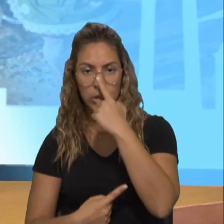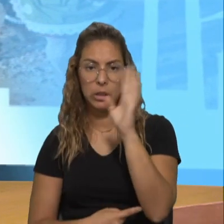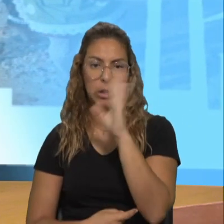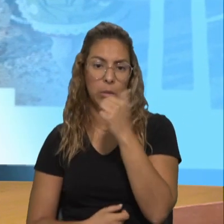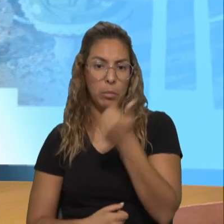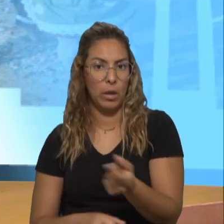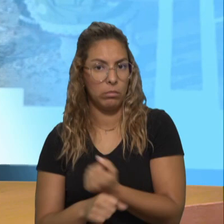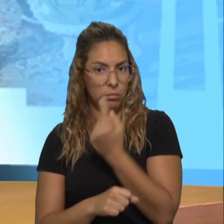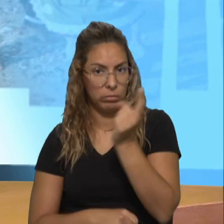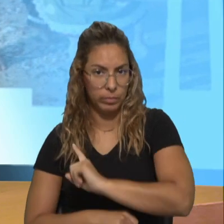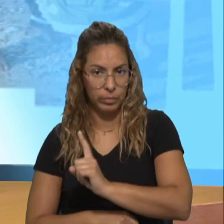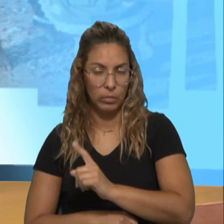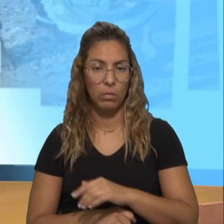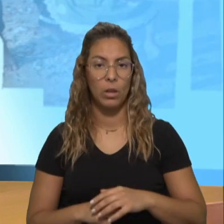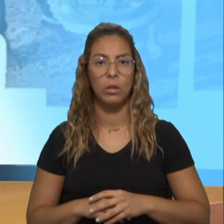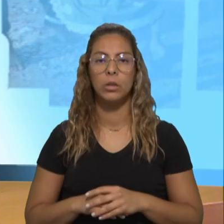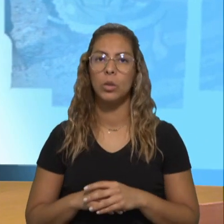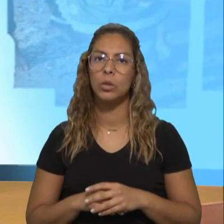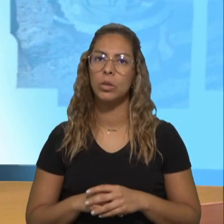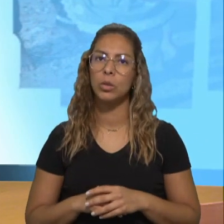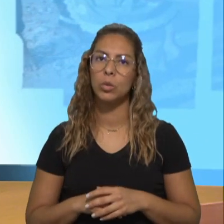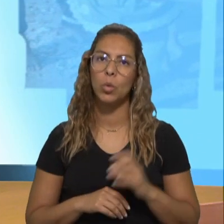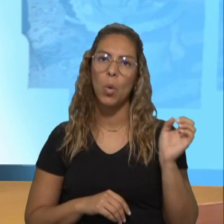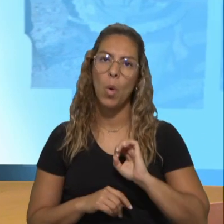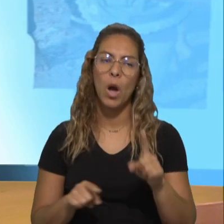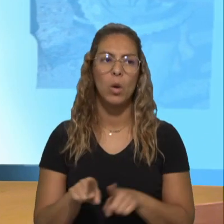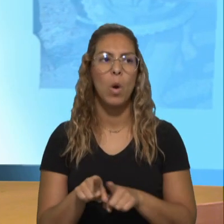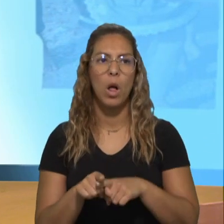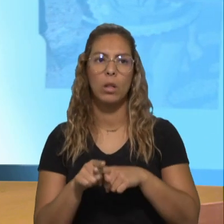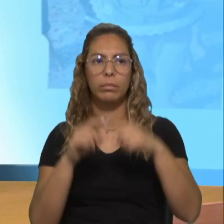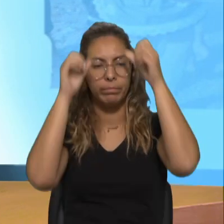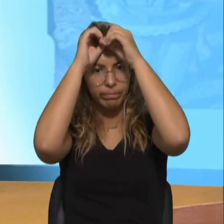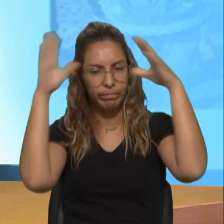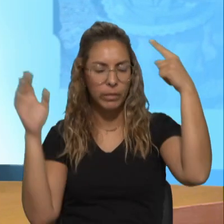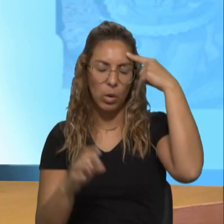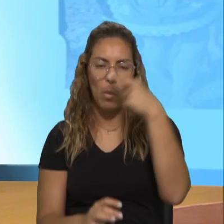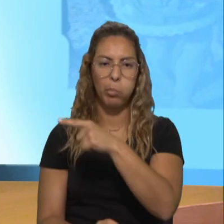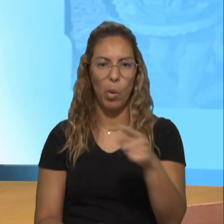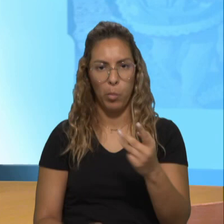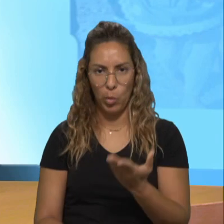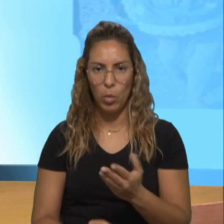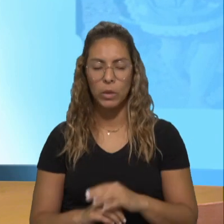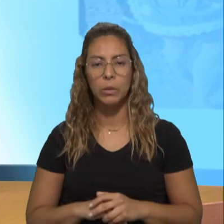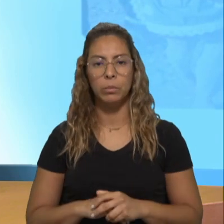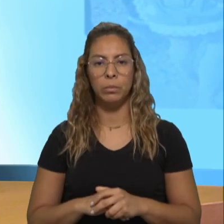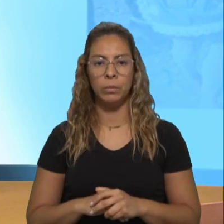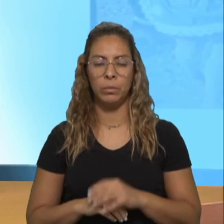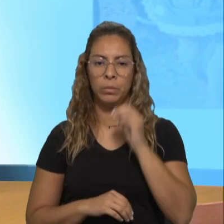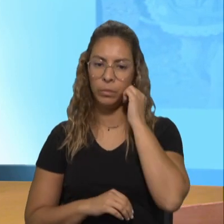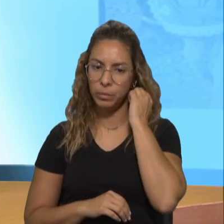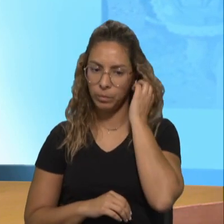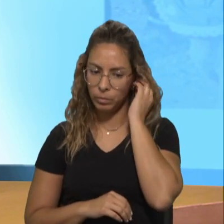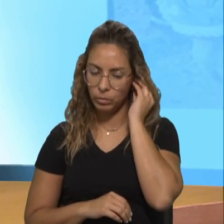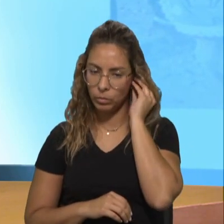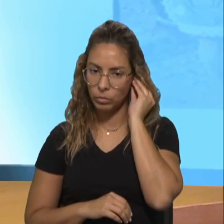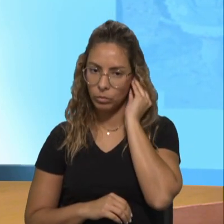deve ser. E acho que ainda não há muito esta consciência, mas pronto, acho que também é um ponto